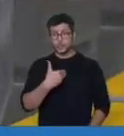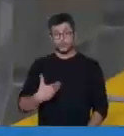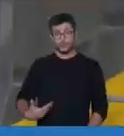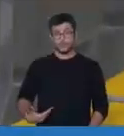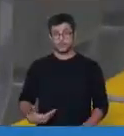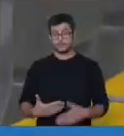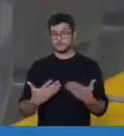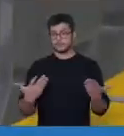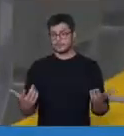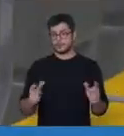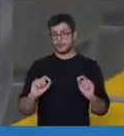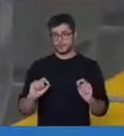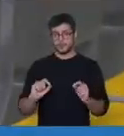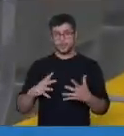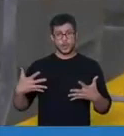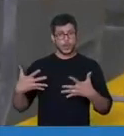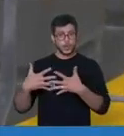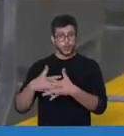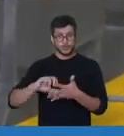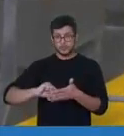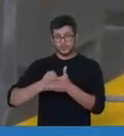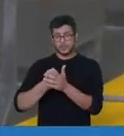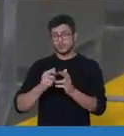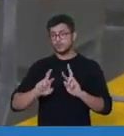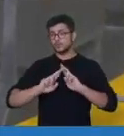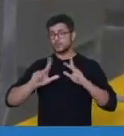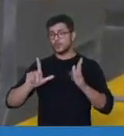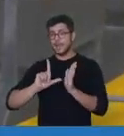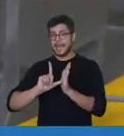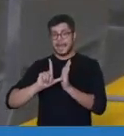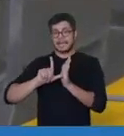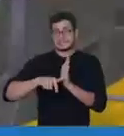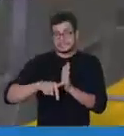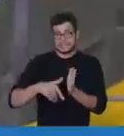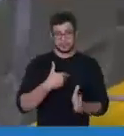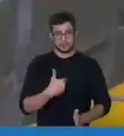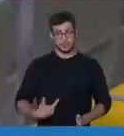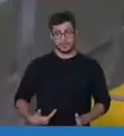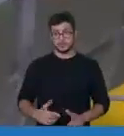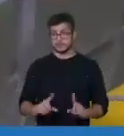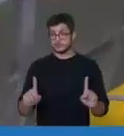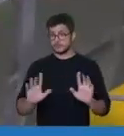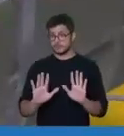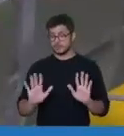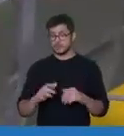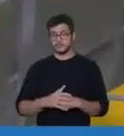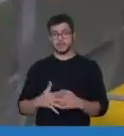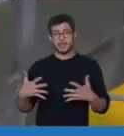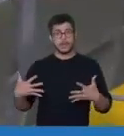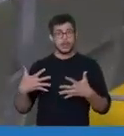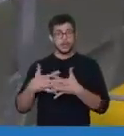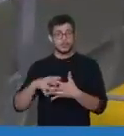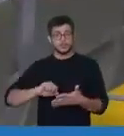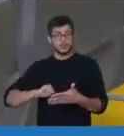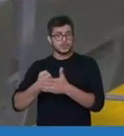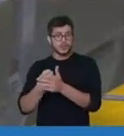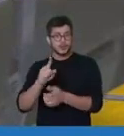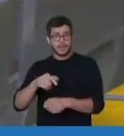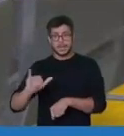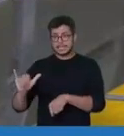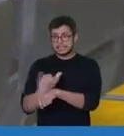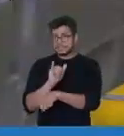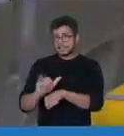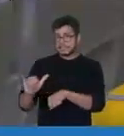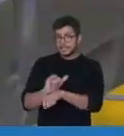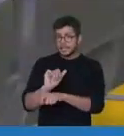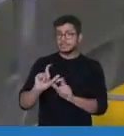de atraso para o governo. Ora, a obstrução é um instrumento das minorias. E o PT tem que lembrar